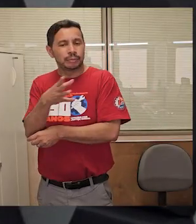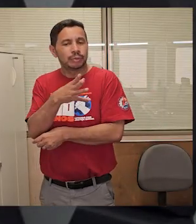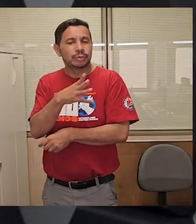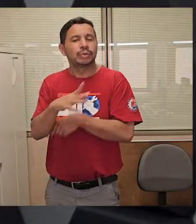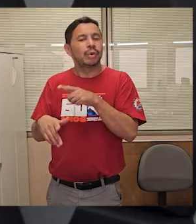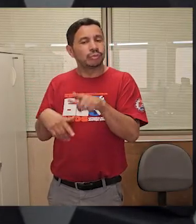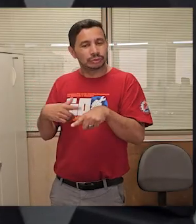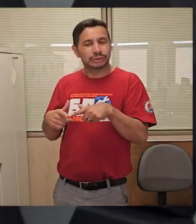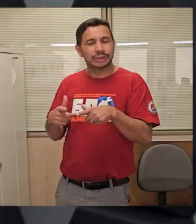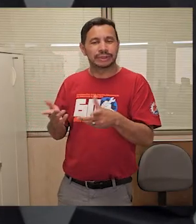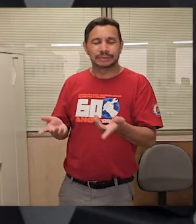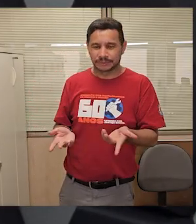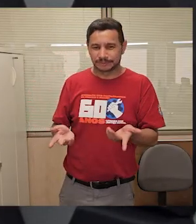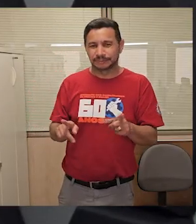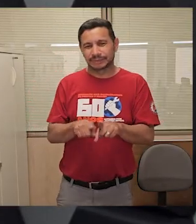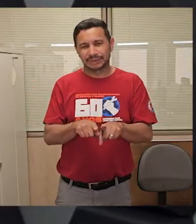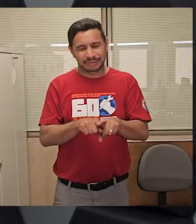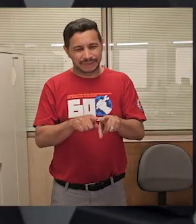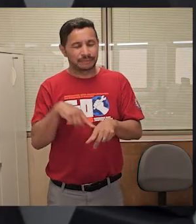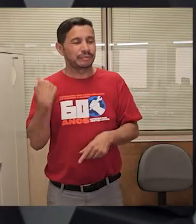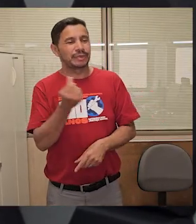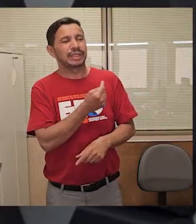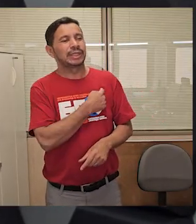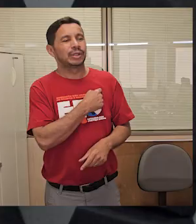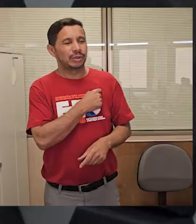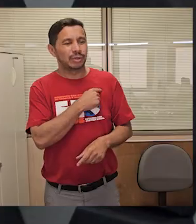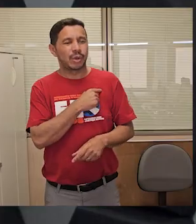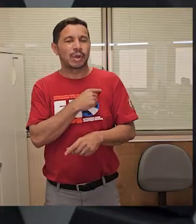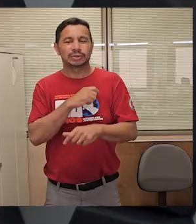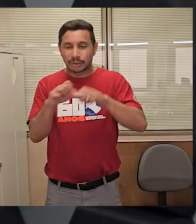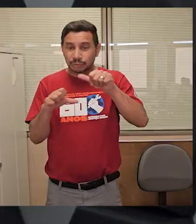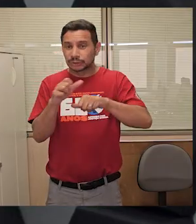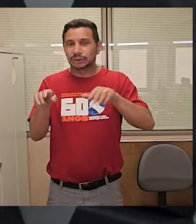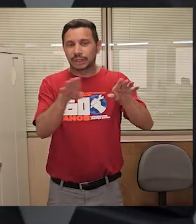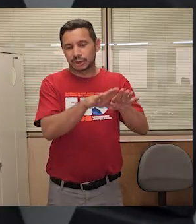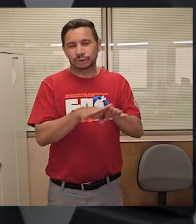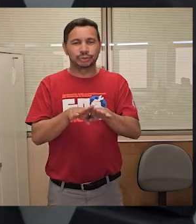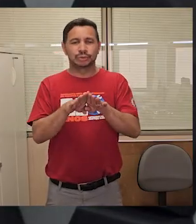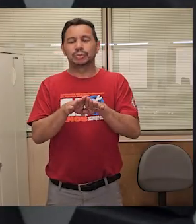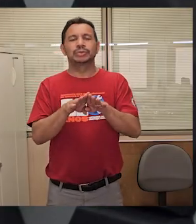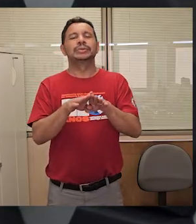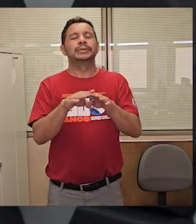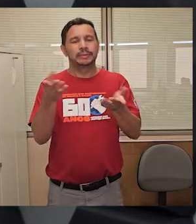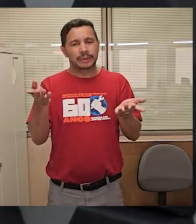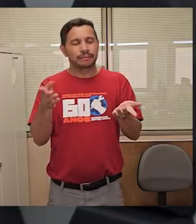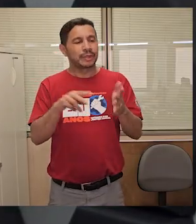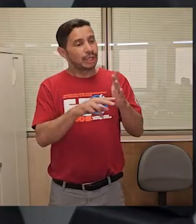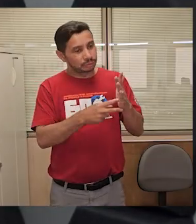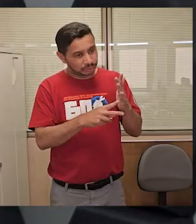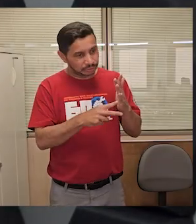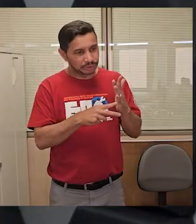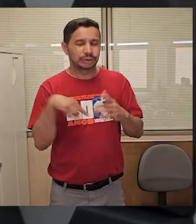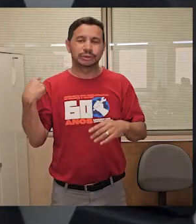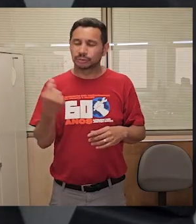ter seus empregos ameaçados, né? Então, para nós, a transição justa é essa. E, claro, o sindicato, neste caso,